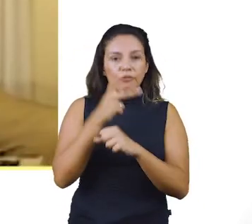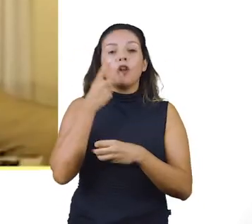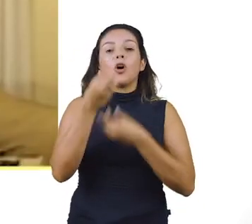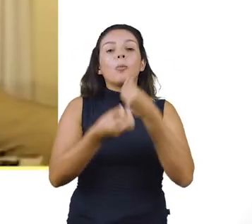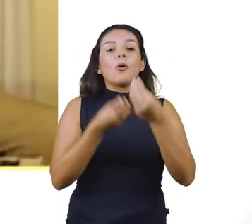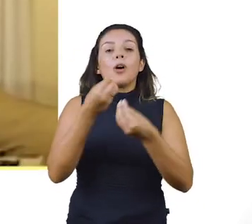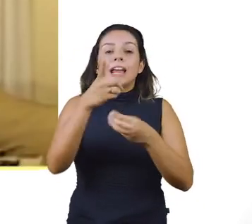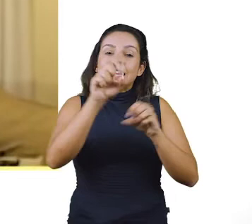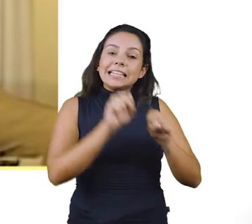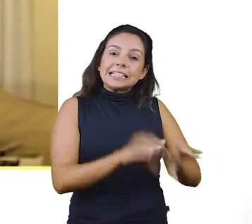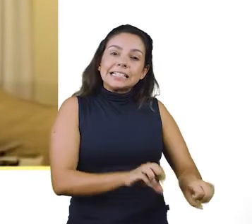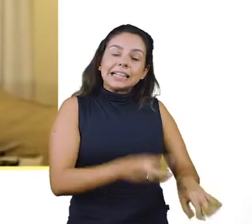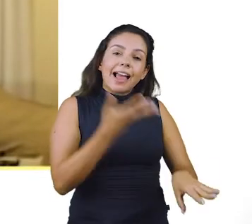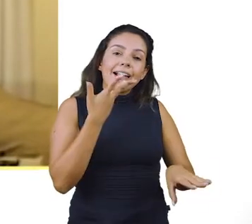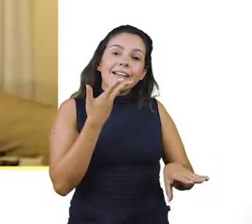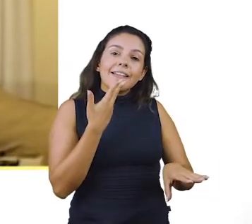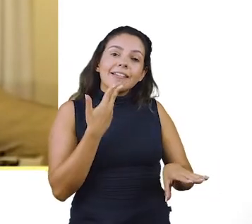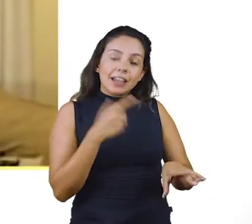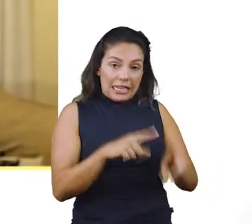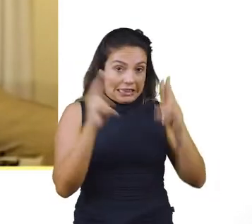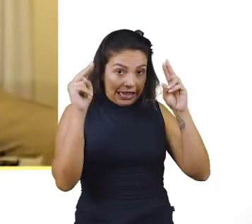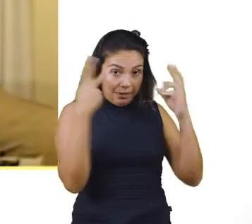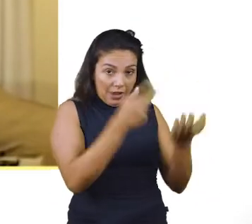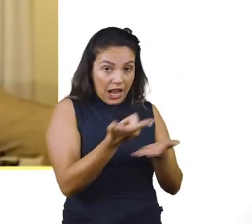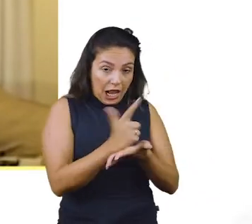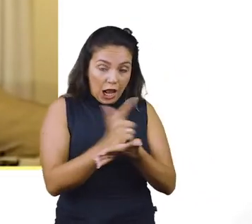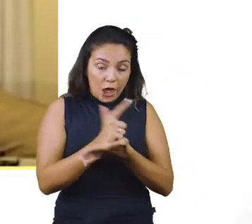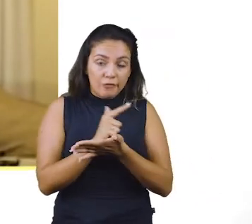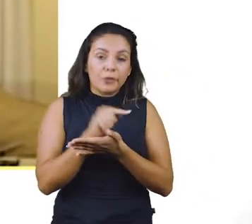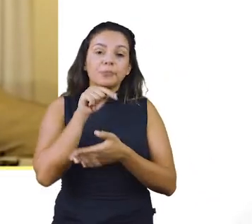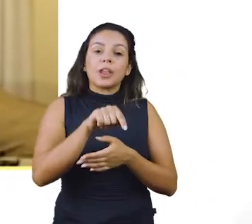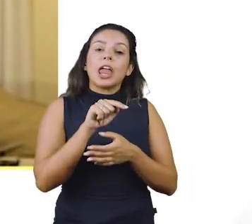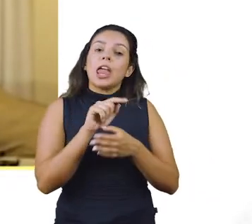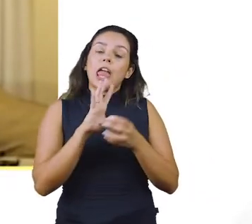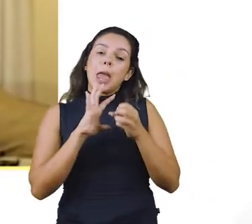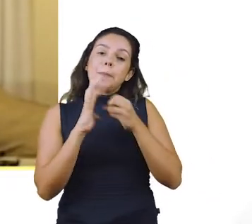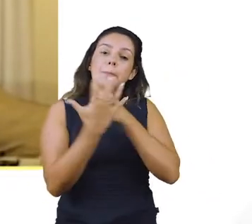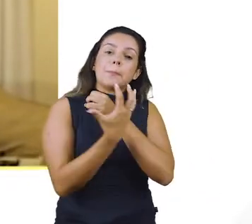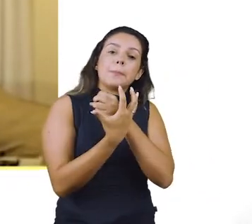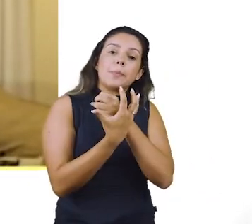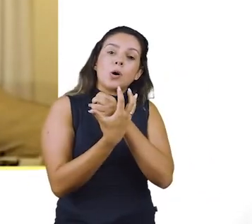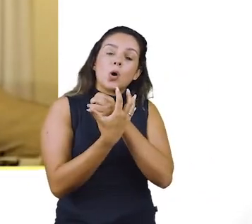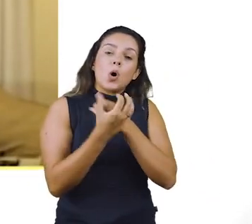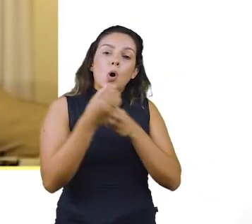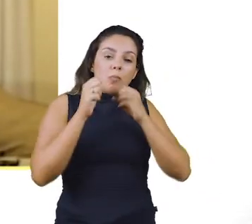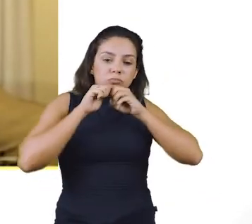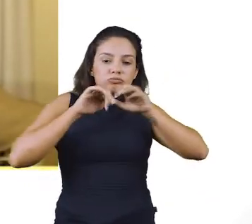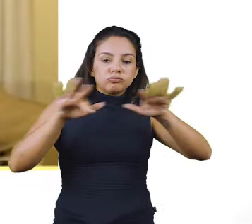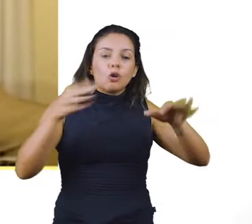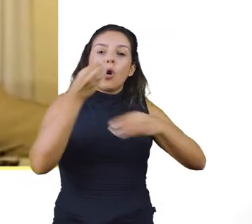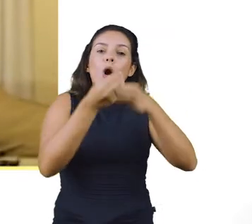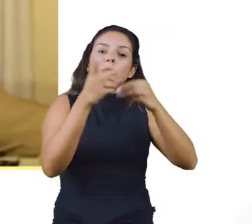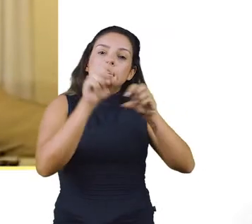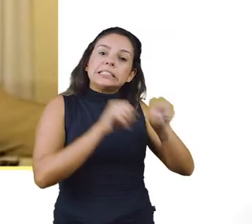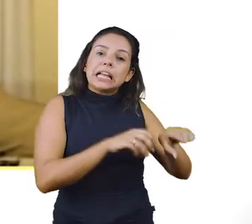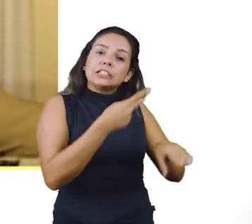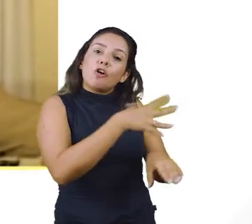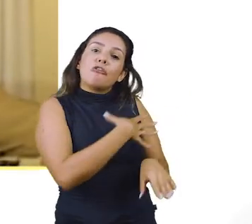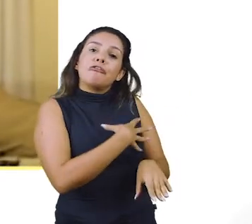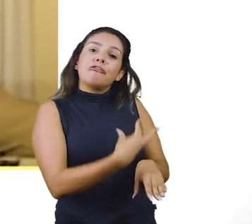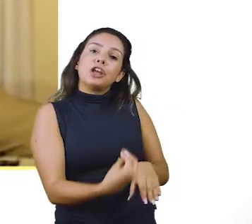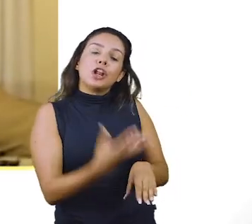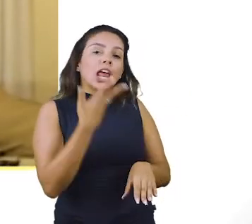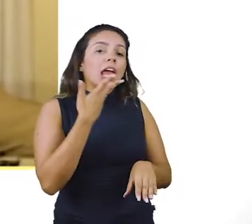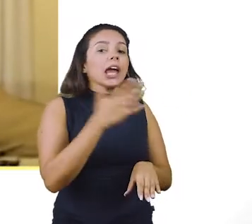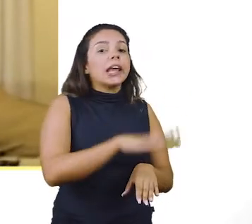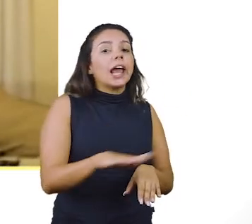Falar com as Crianças sobre esse assunto, pandemia, que é um assunto realmente muito difícil. E o que eu pensei foi que, de fato,